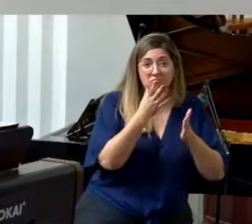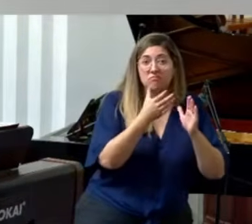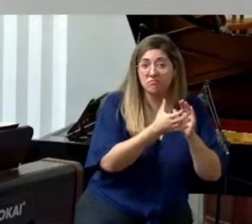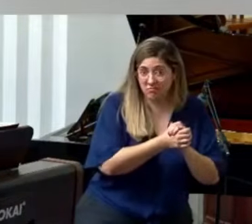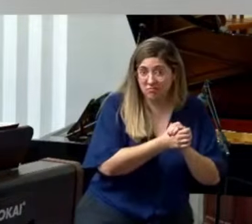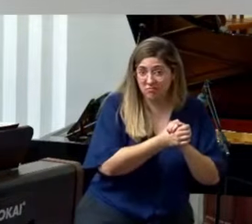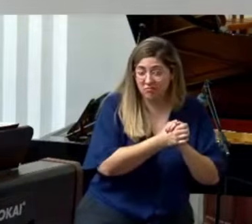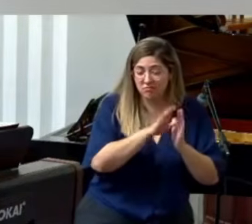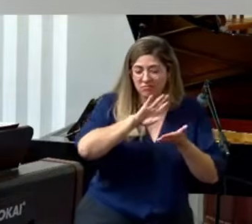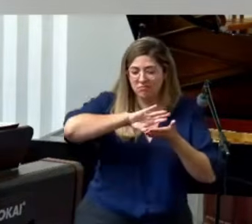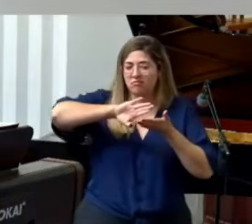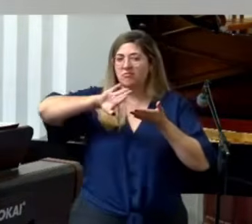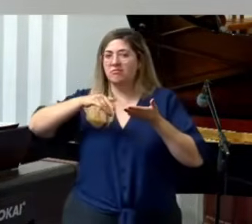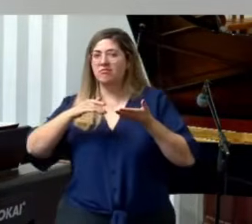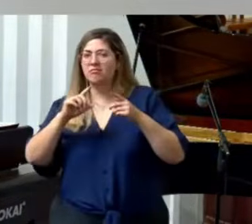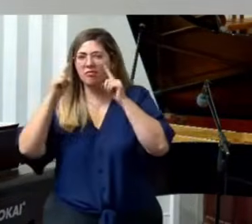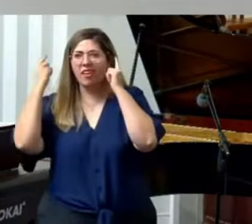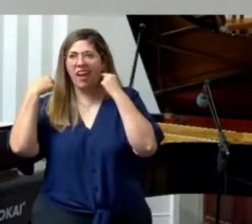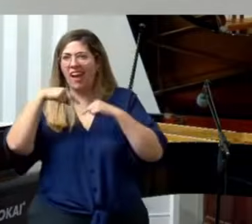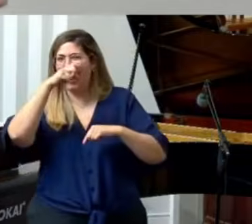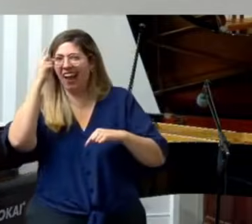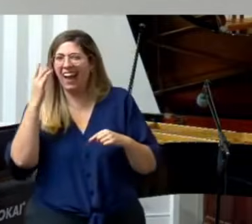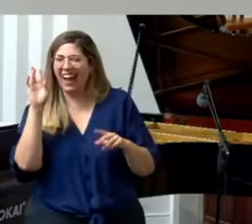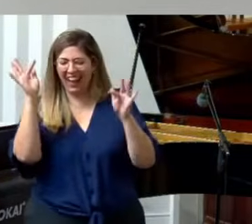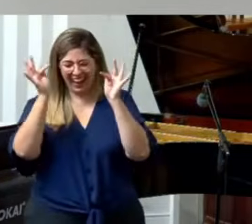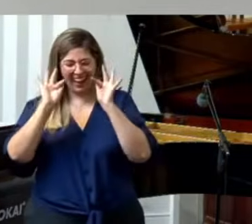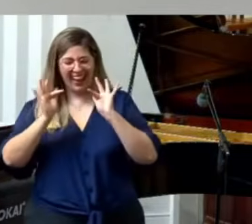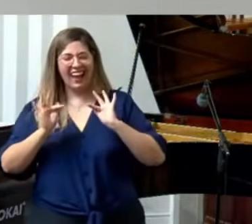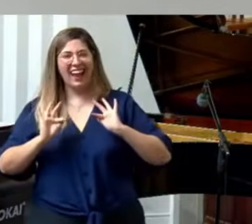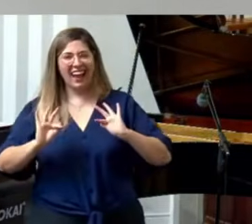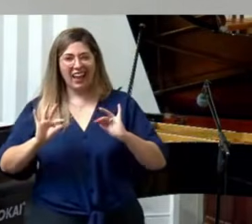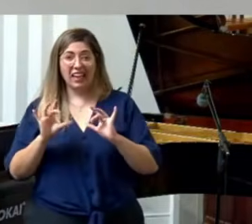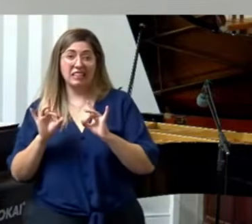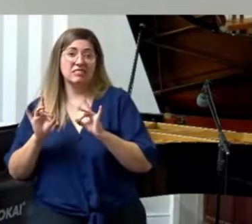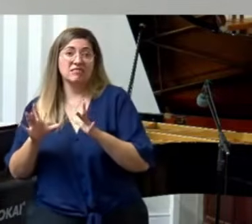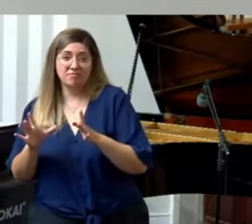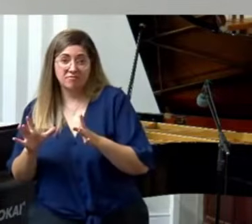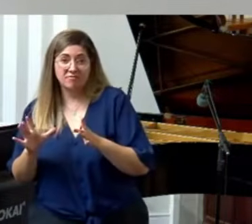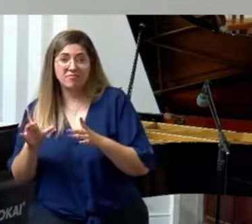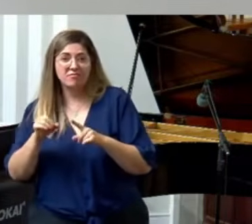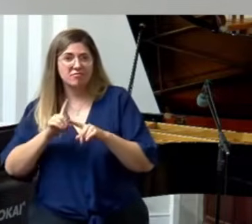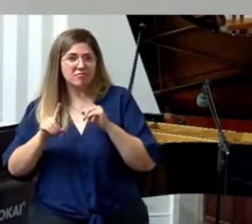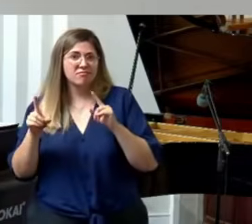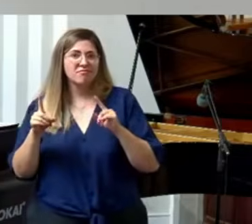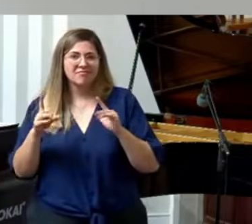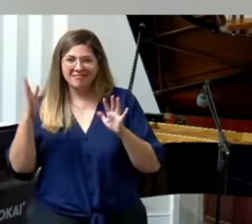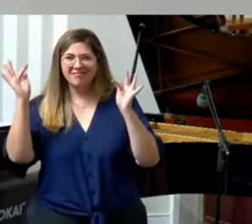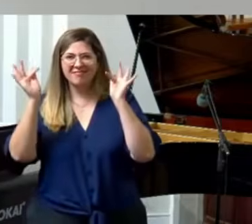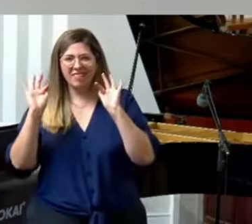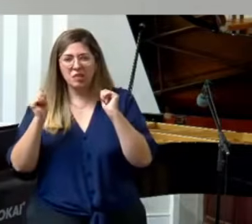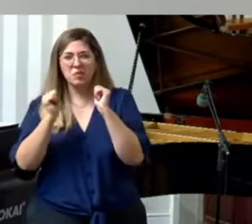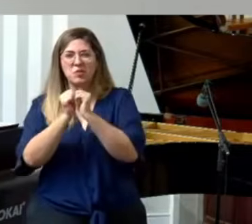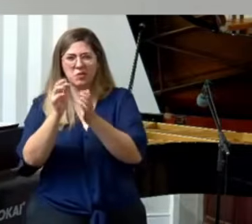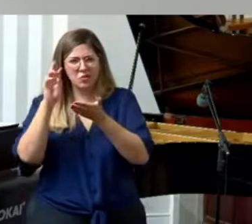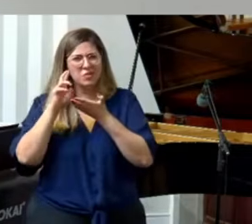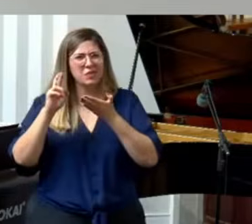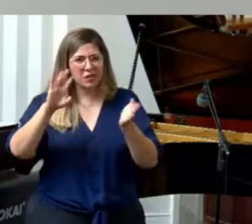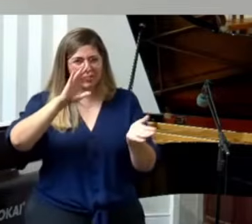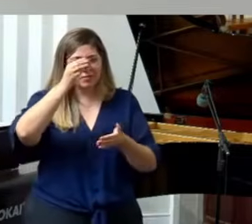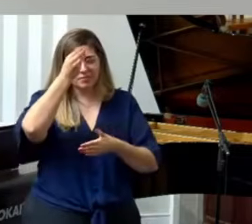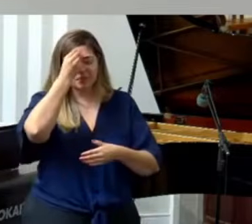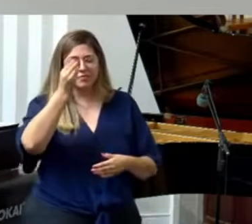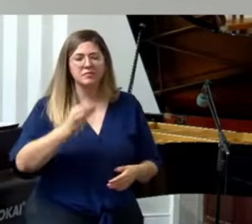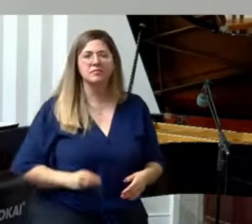trago para todos nós pensarmos a respeito do que é a nossa missão nesta caminhada que o Senhor estabeleceu para nós. É